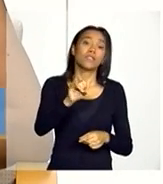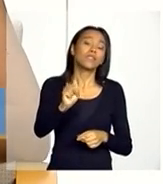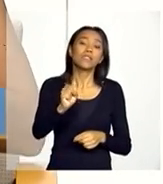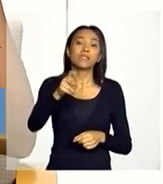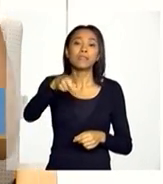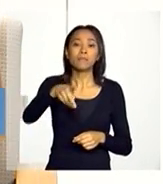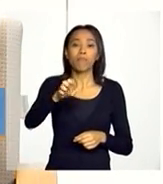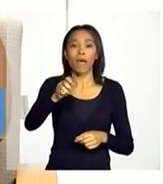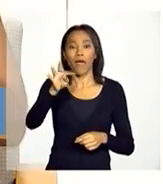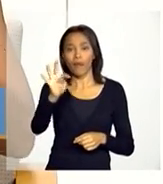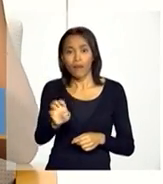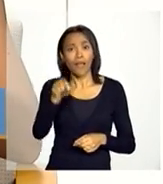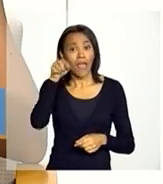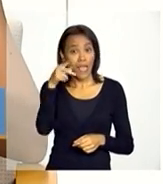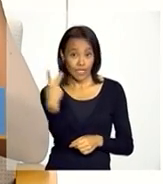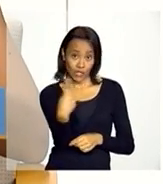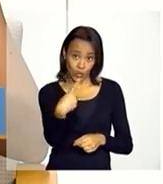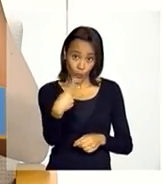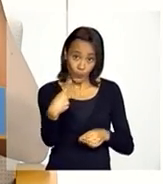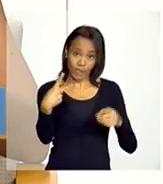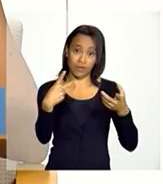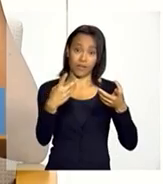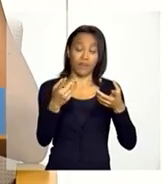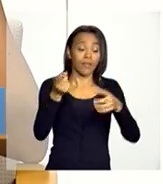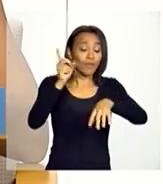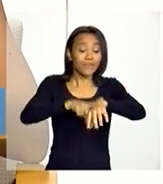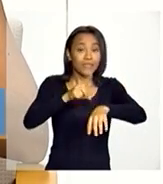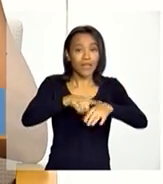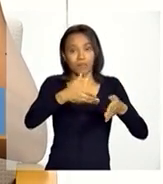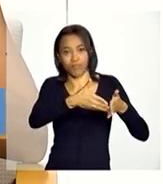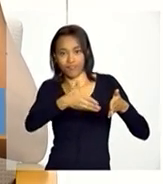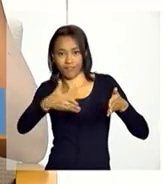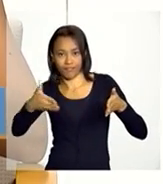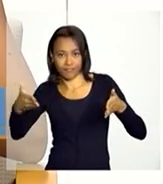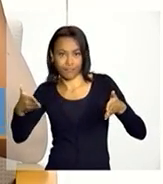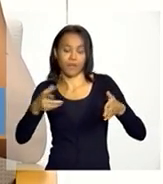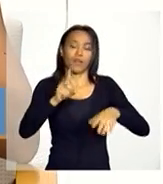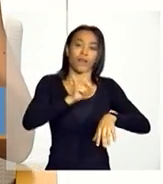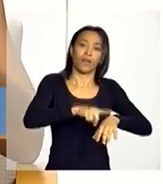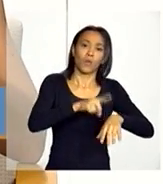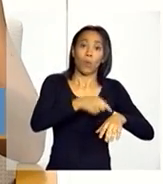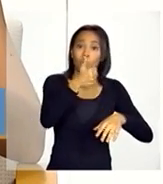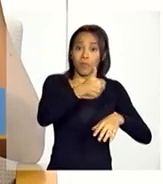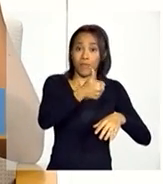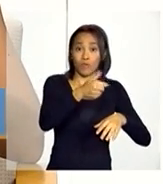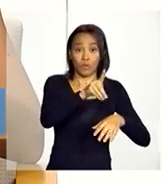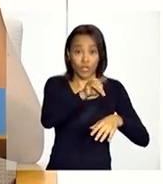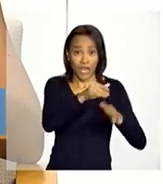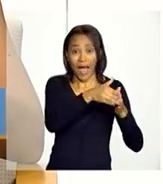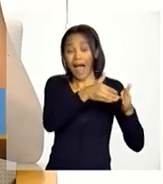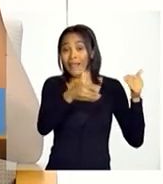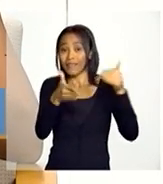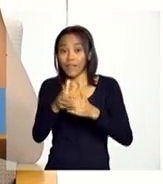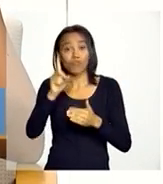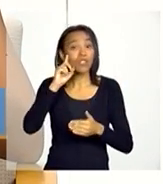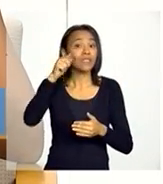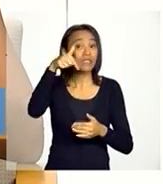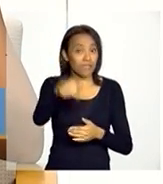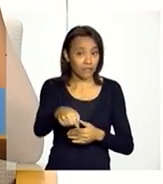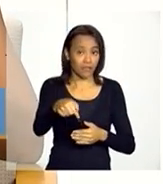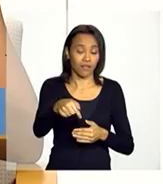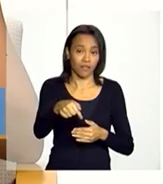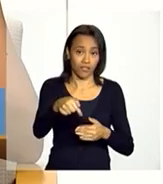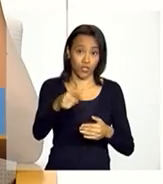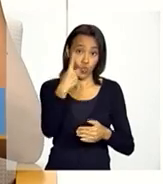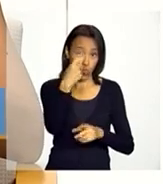eles existe um período né para ser preenchido o sis jovem é do primeiro dia até o dia 7 mais ou menos do